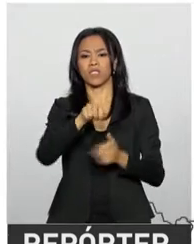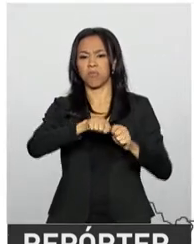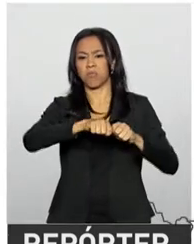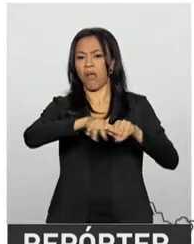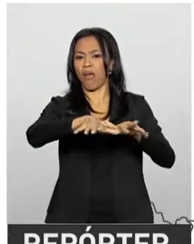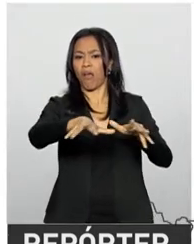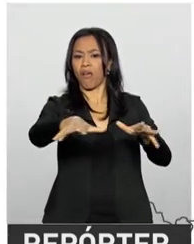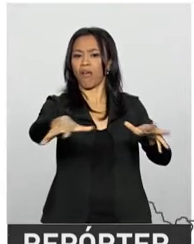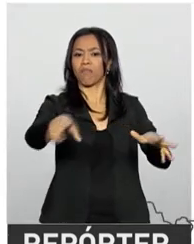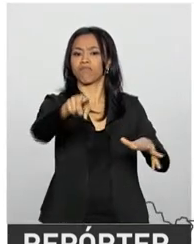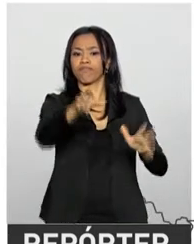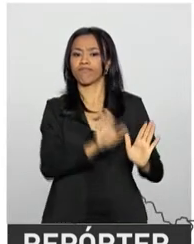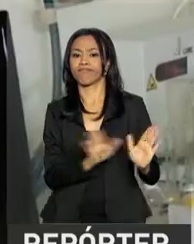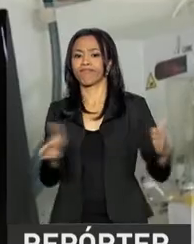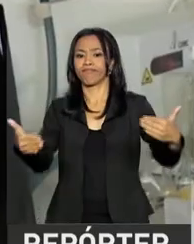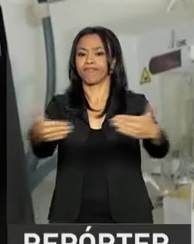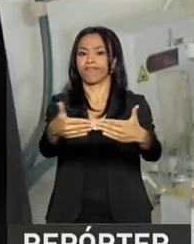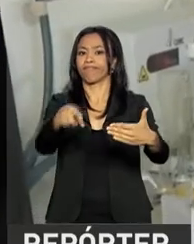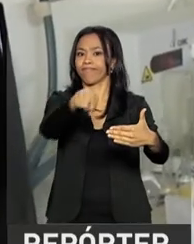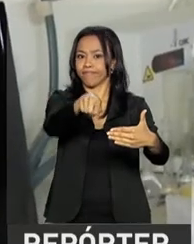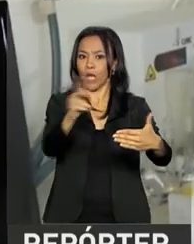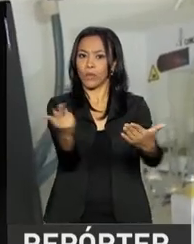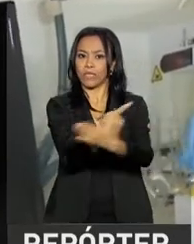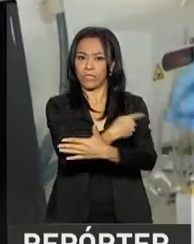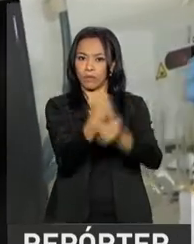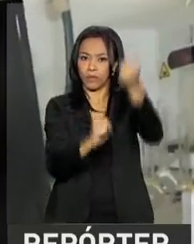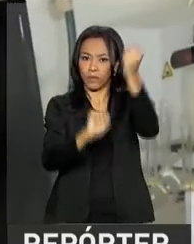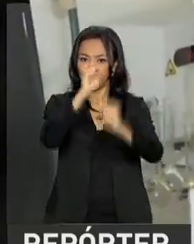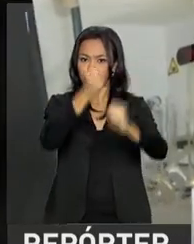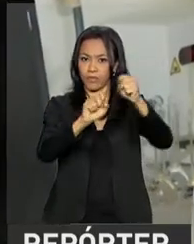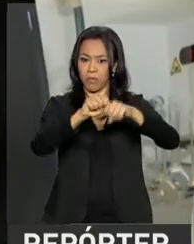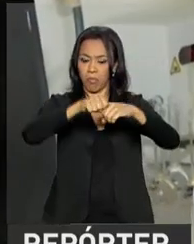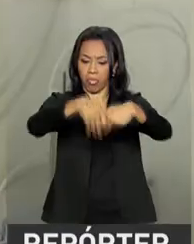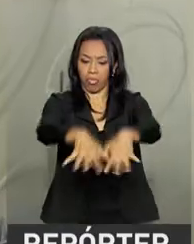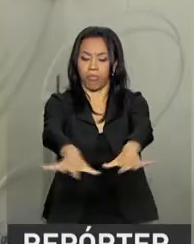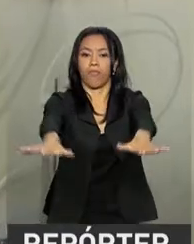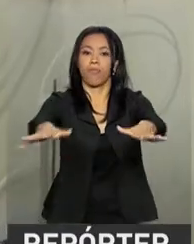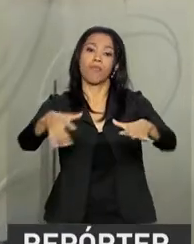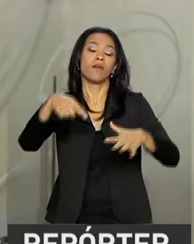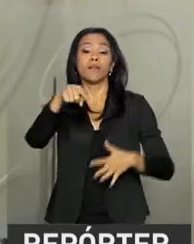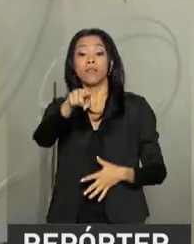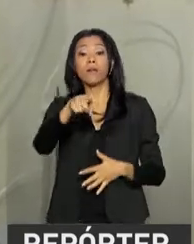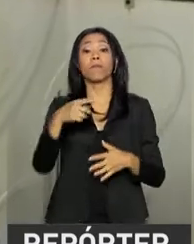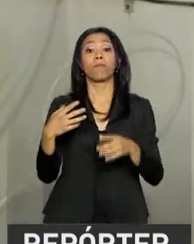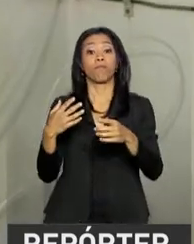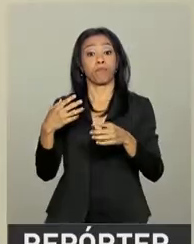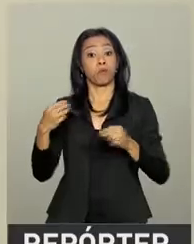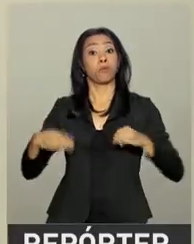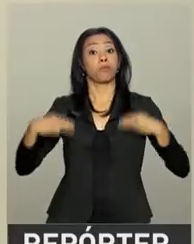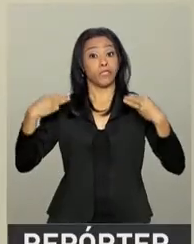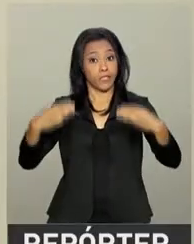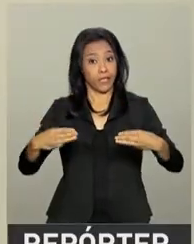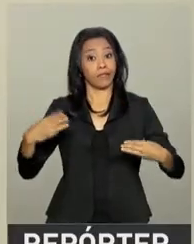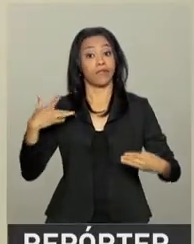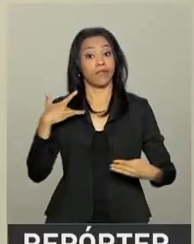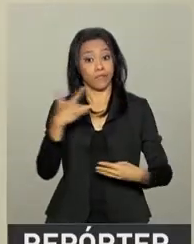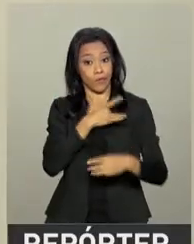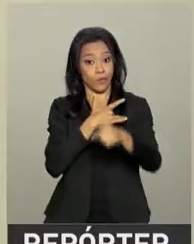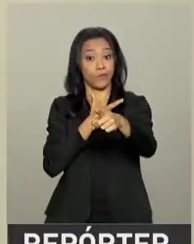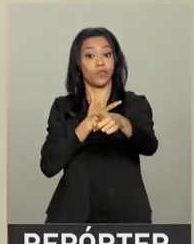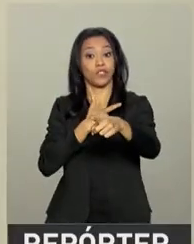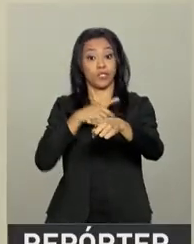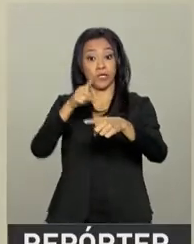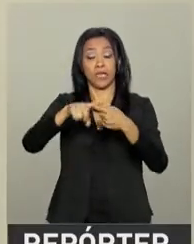barcarena no nordeste do pará o laudo do instituto evandro chagas do ministério da saúde confirmou a contaminação por alumínio